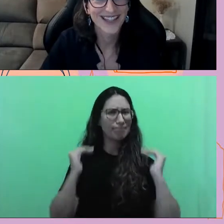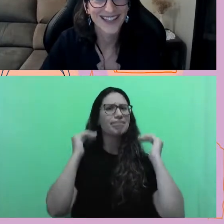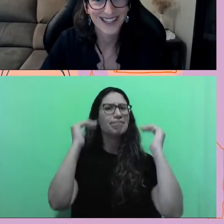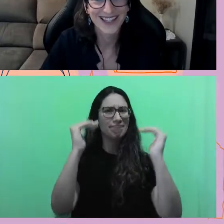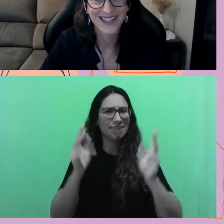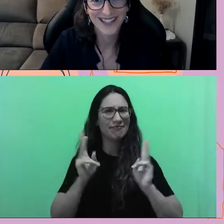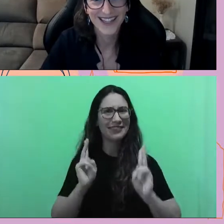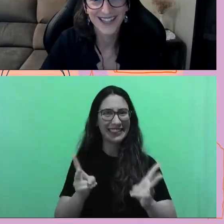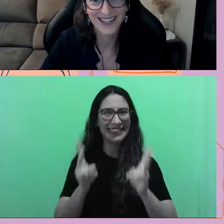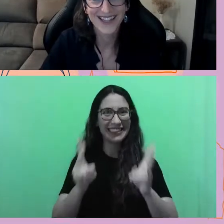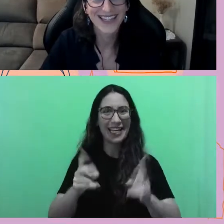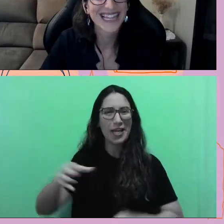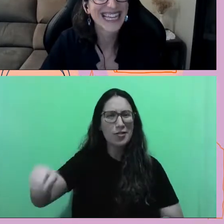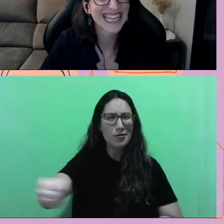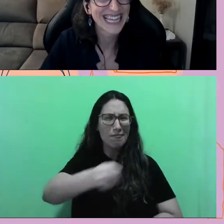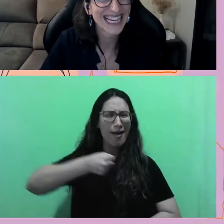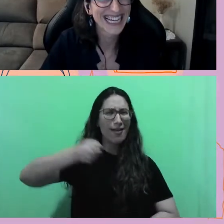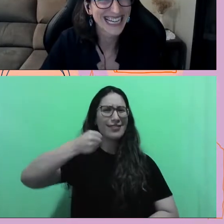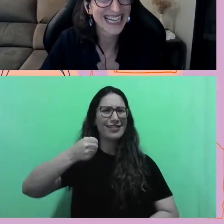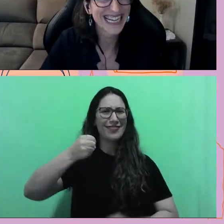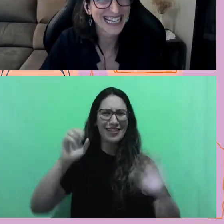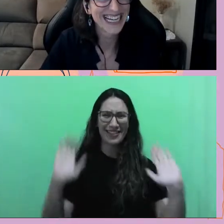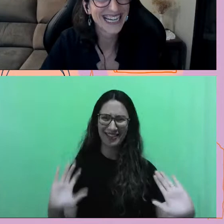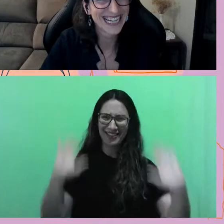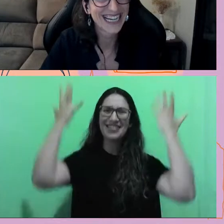Tomar aquela cerveja e comemorar.